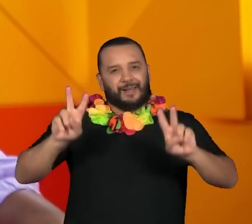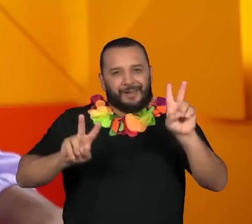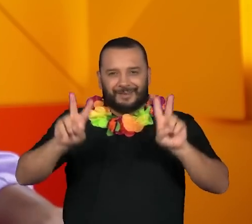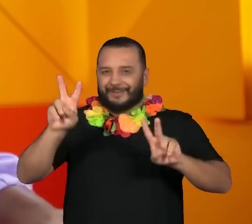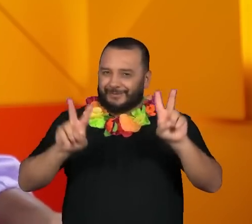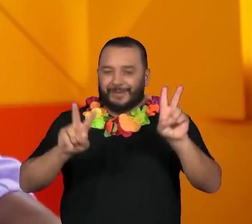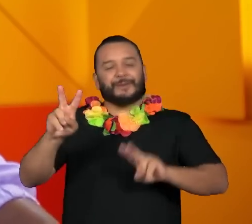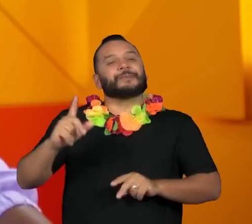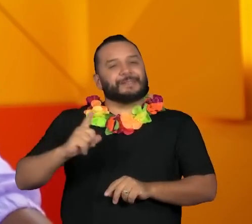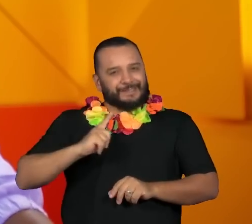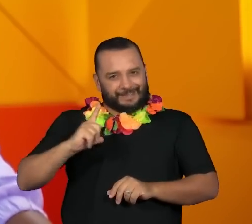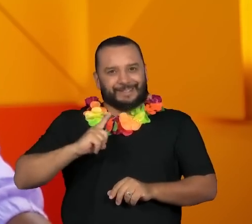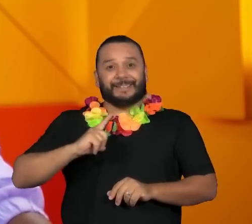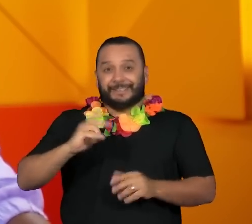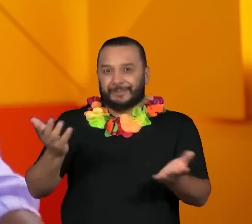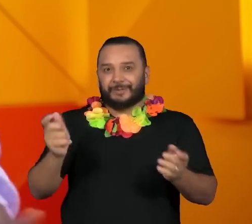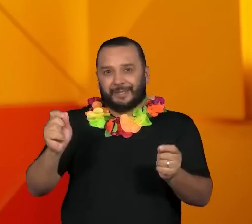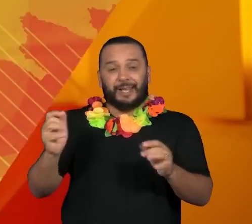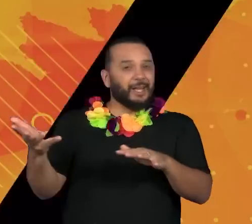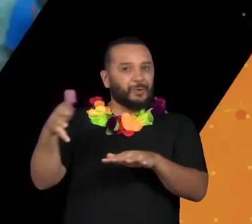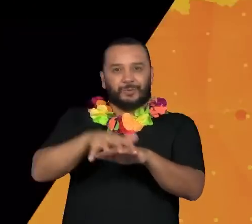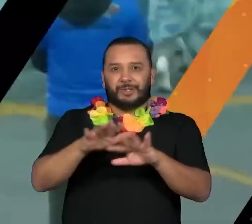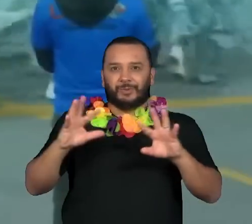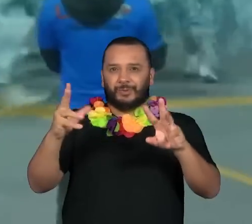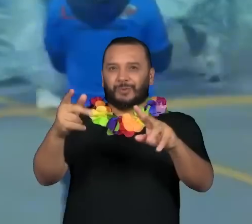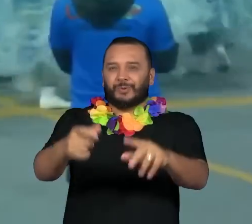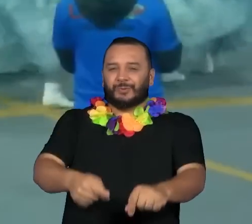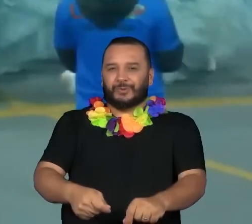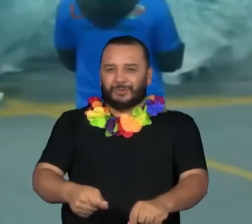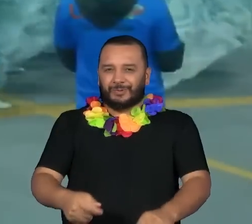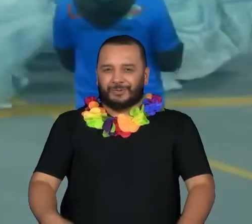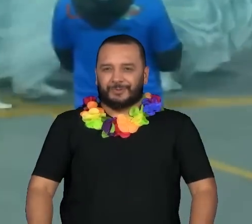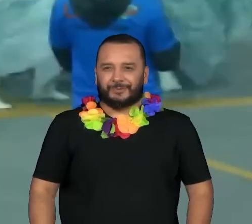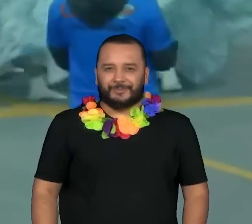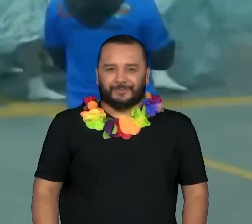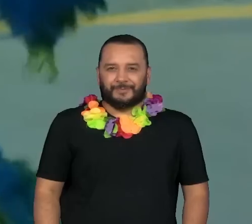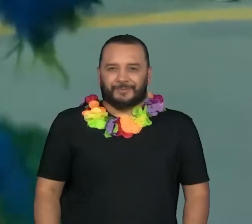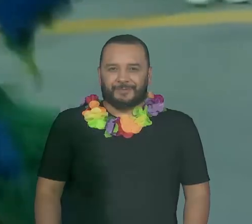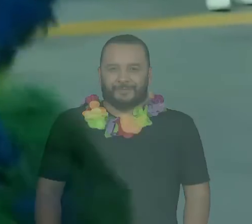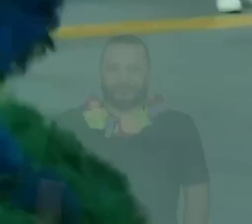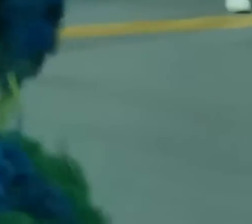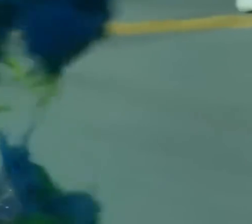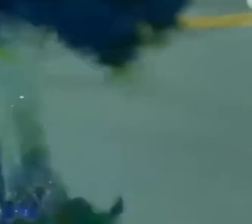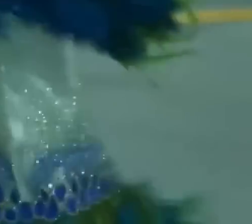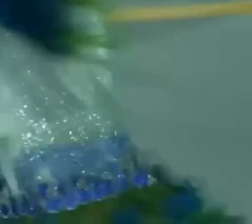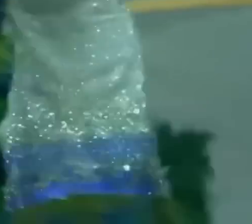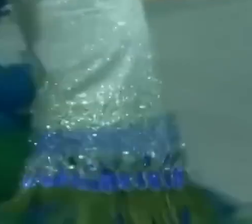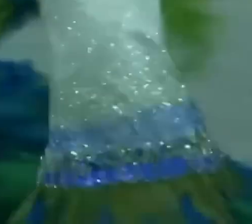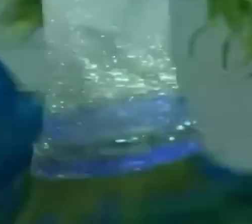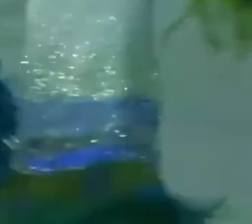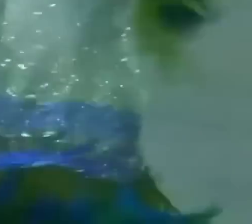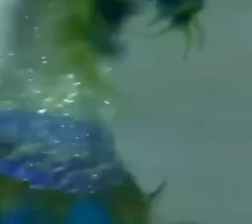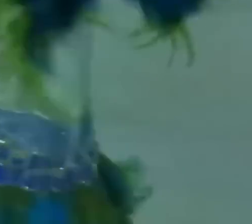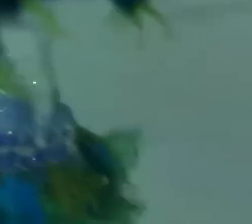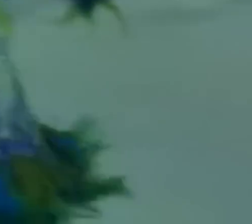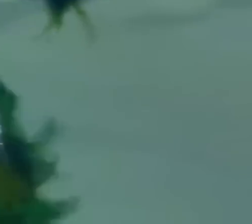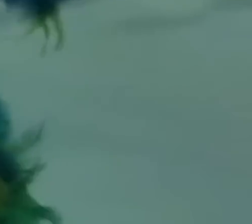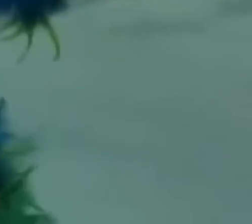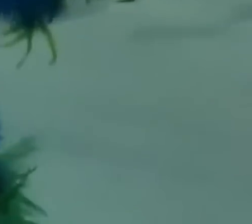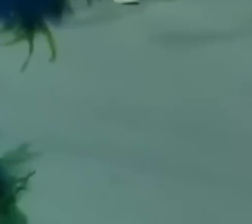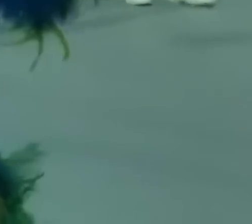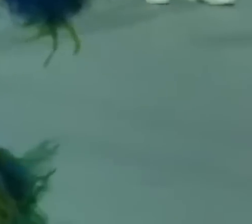não podia deixar ninguém de fora, né? Tem perfume no ar, oi,